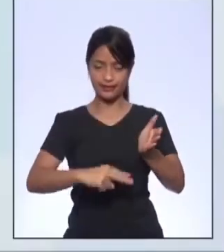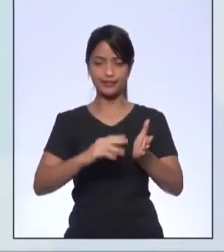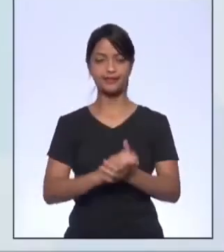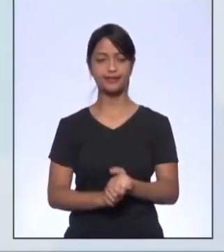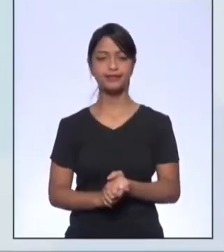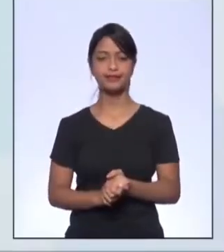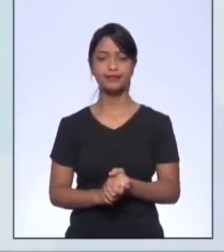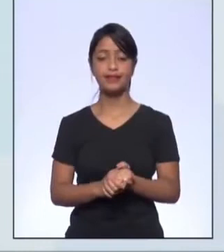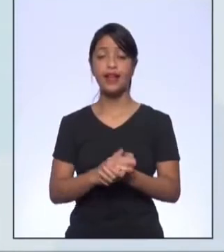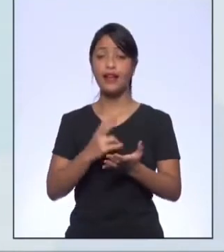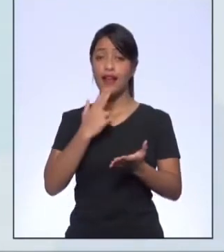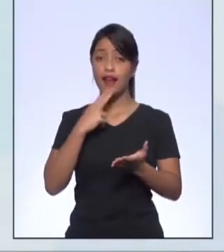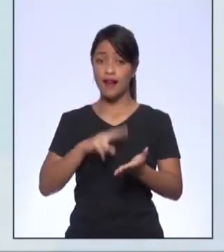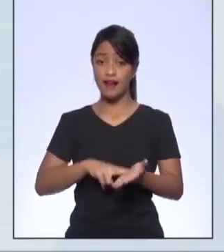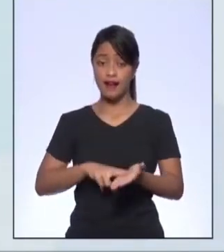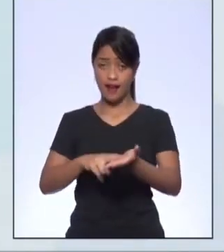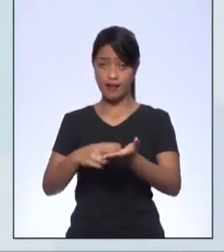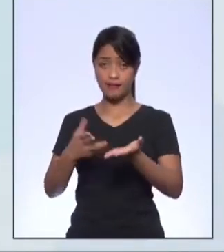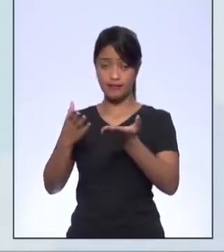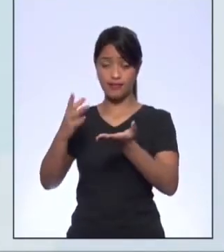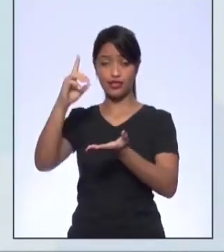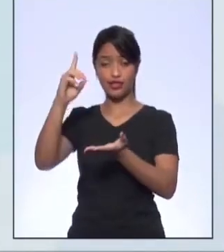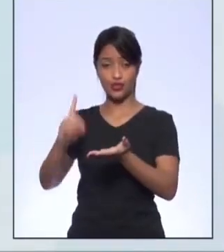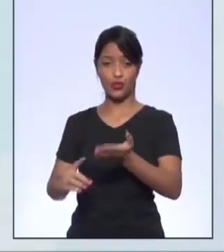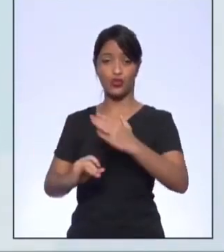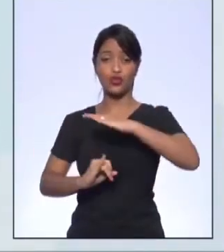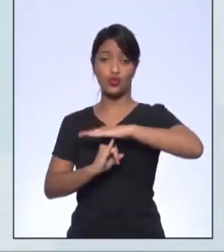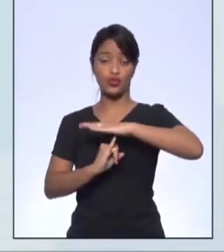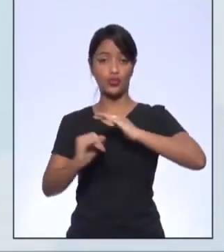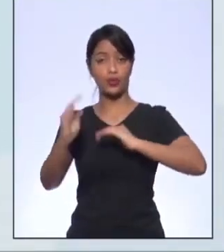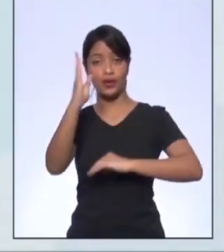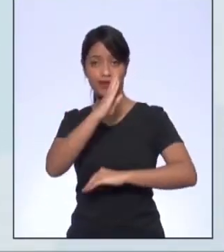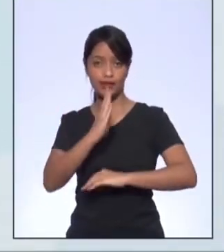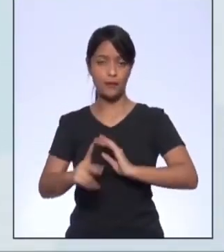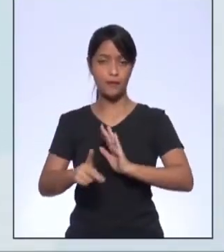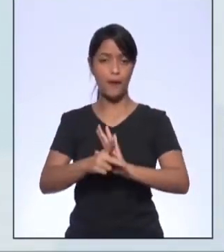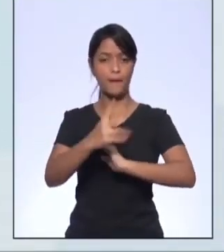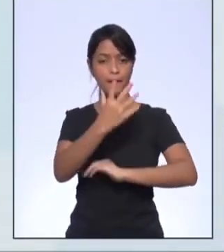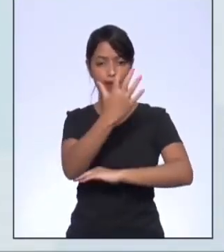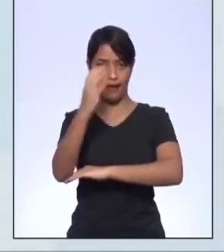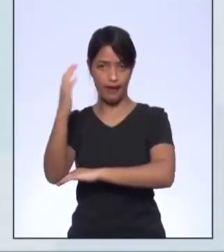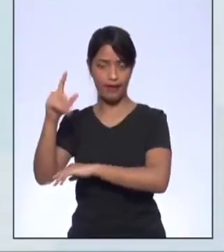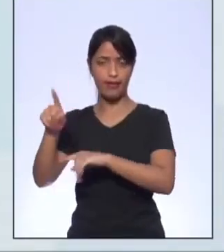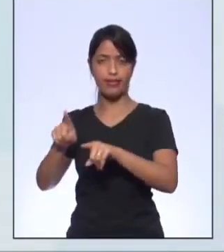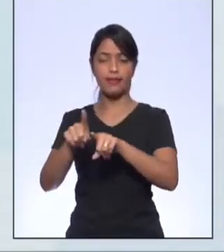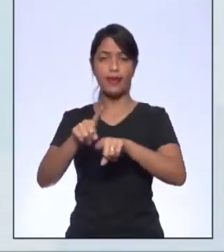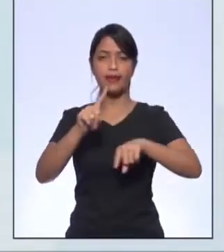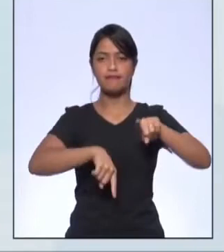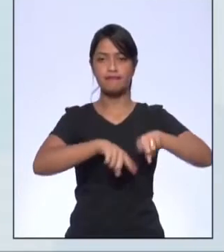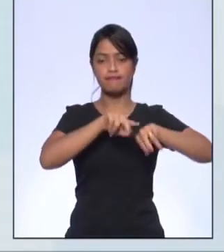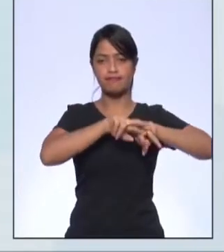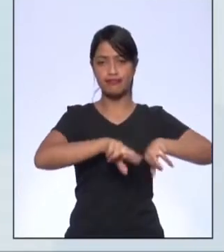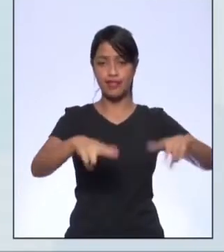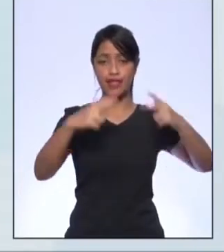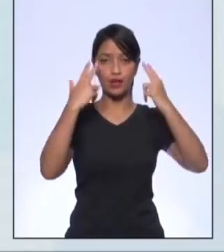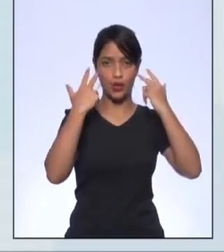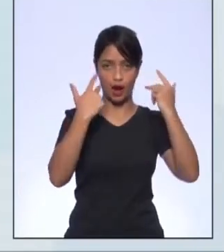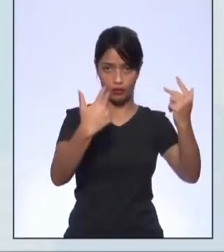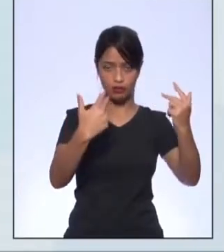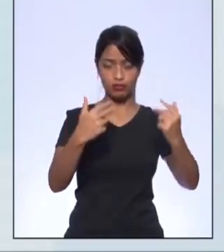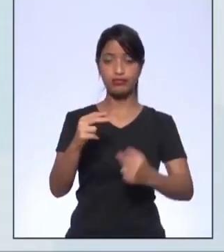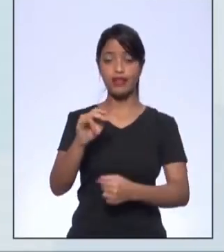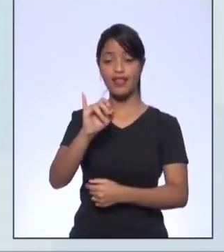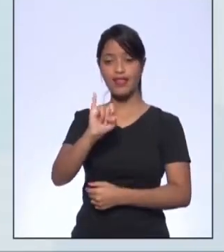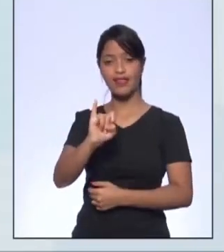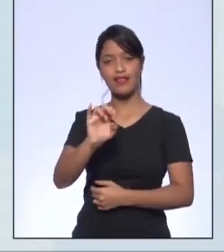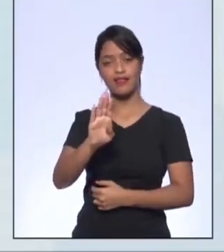carta reivindicatória ao diretor do Instituto Brasileiro do Meio Ambiente e dos Recursos Naturais Renováveis, o IBAMA.